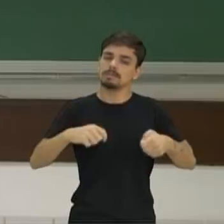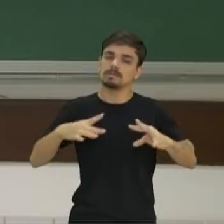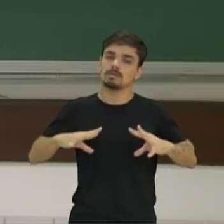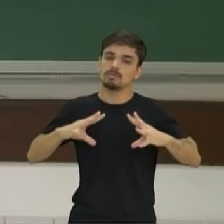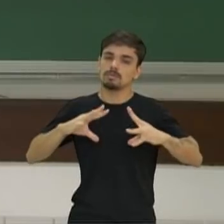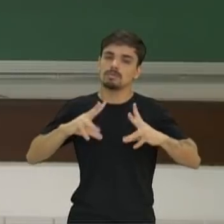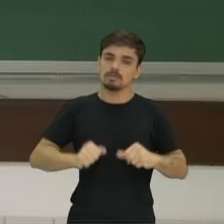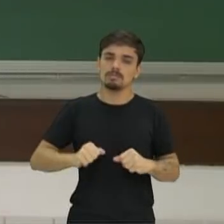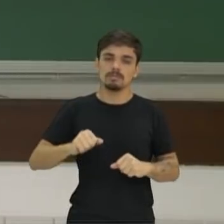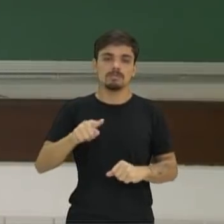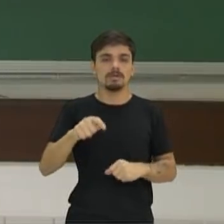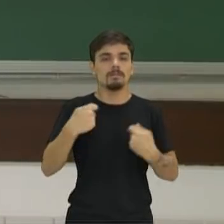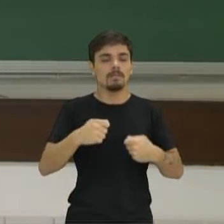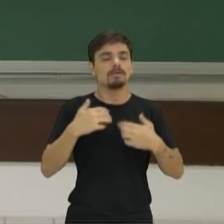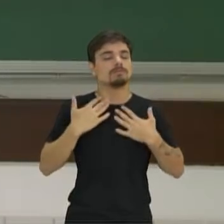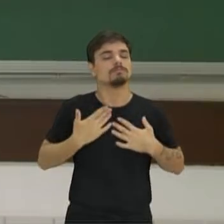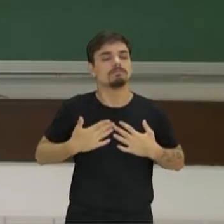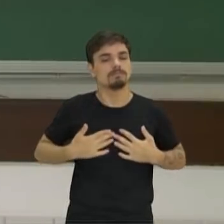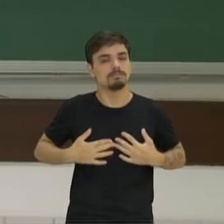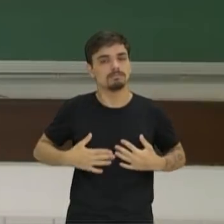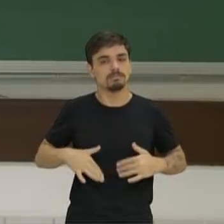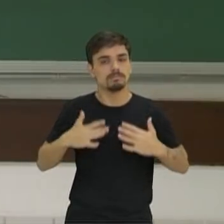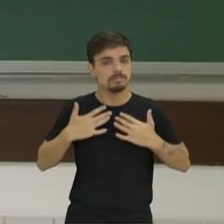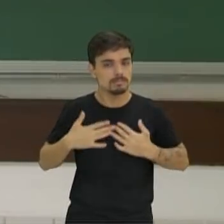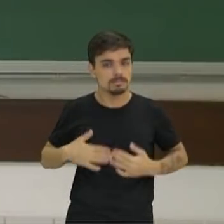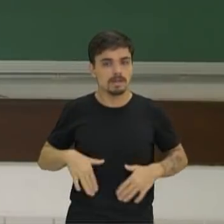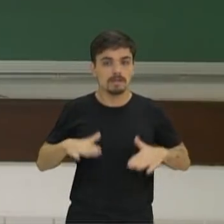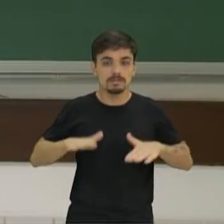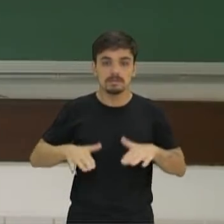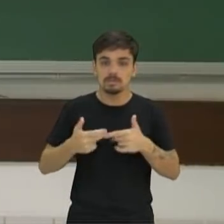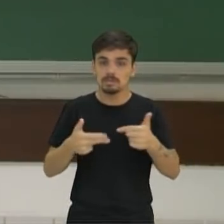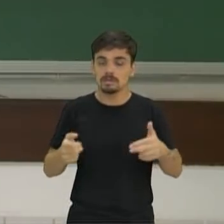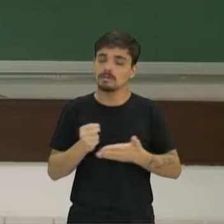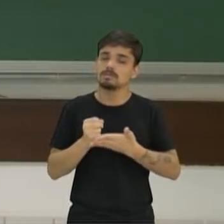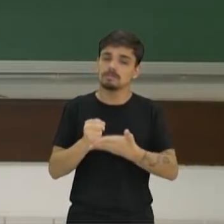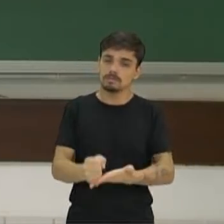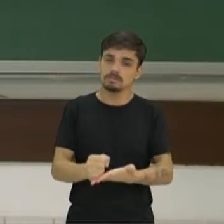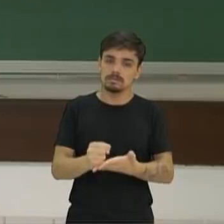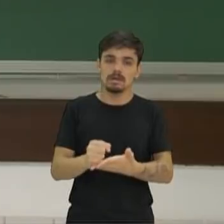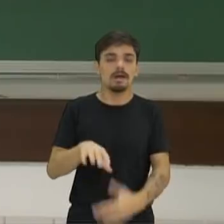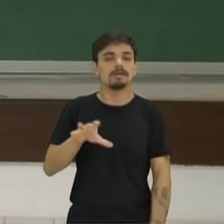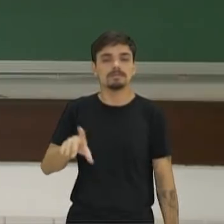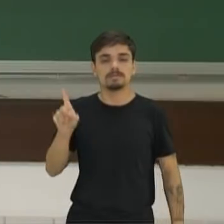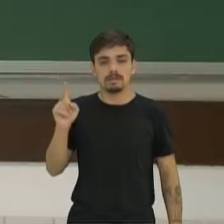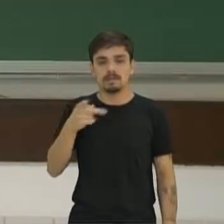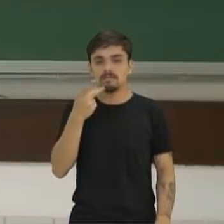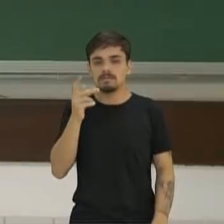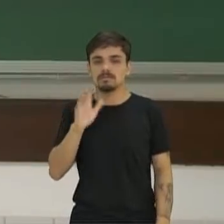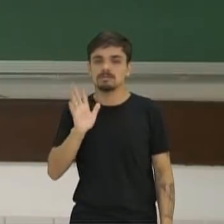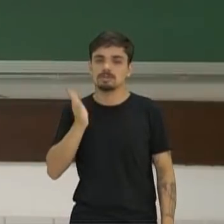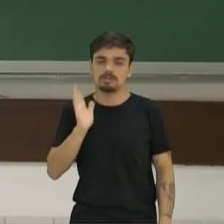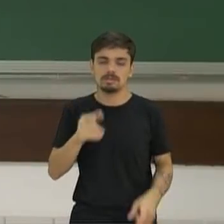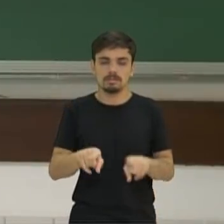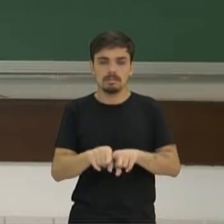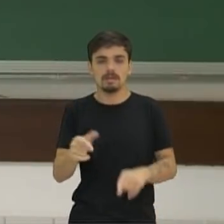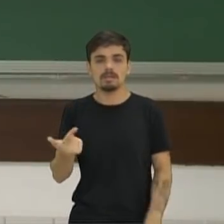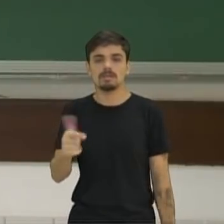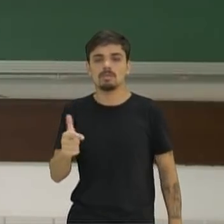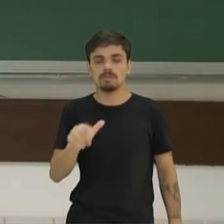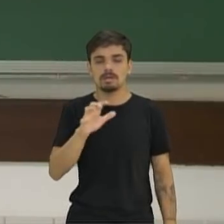isso. Certo? Então você pode se acalmar ali. As coisas ajudam? Ajudam, assim como ela disse, mas não tem